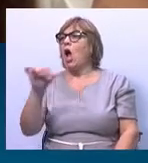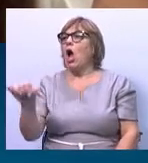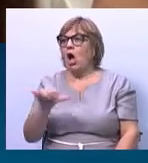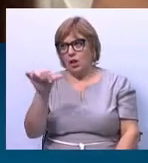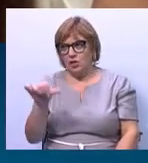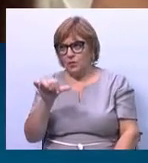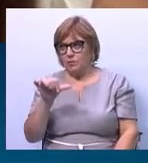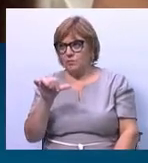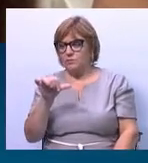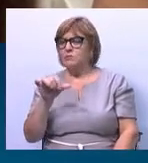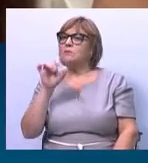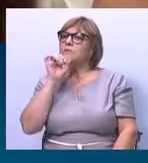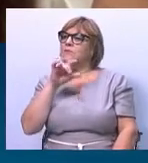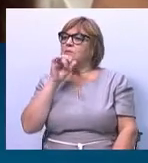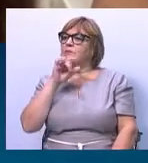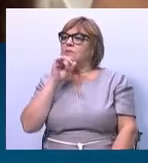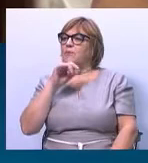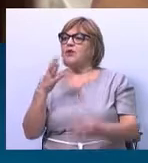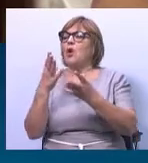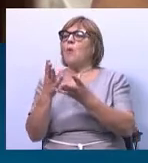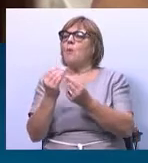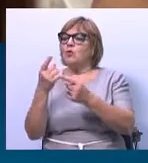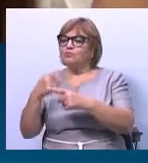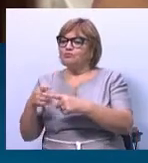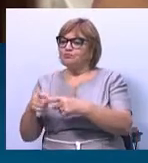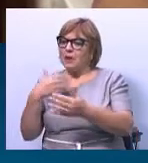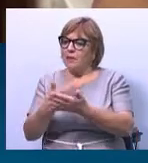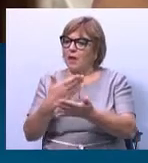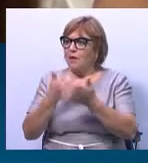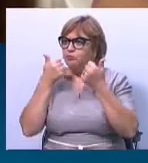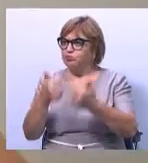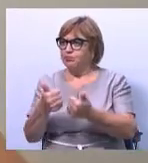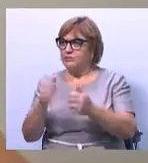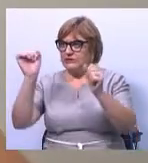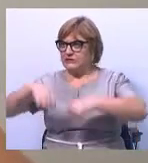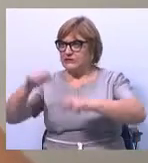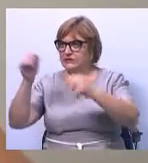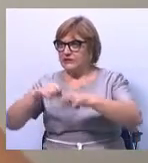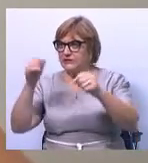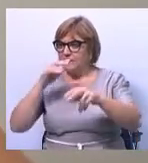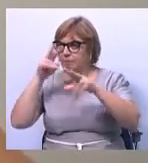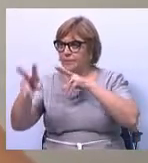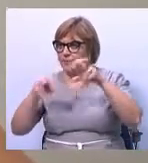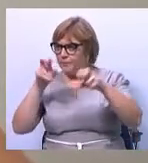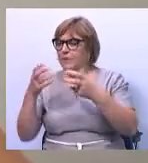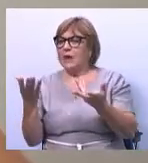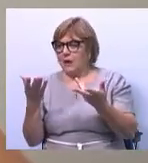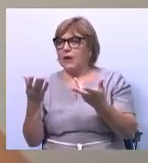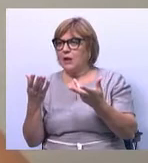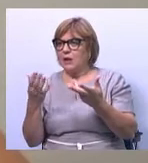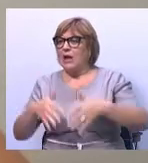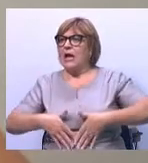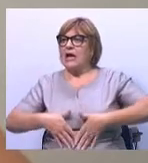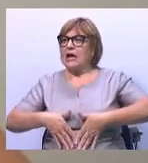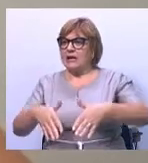utilização, digamos que tem múltiplos benefícios. Sim, a aromaterapia sem dúvida que tanto nas